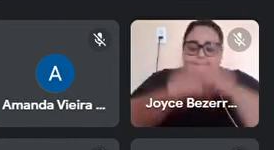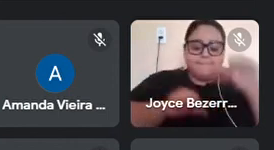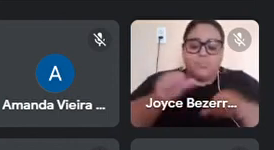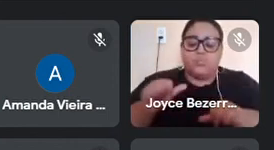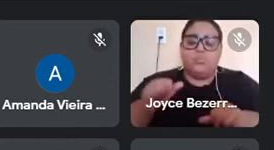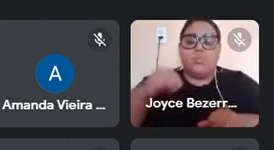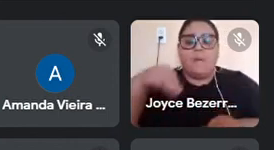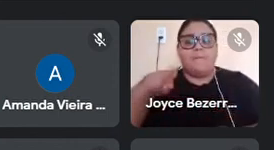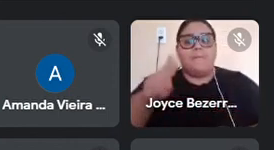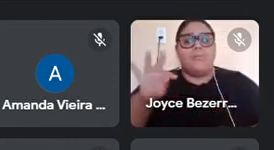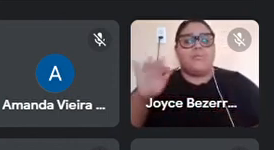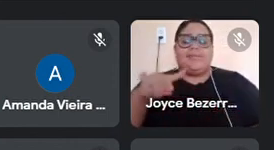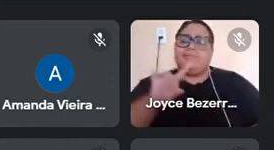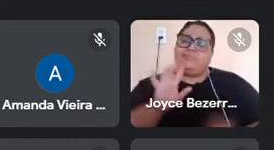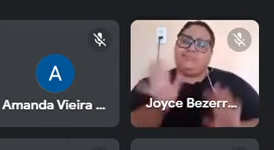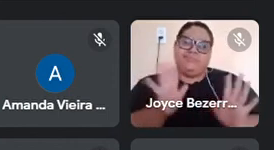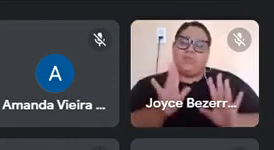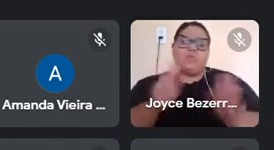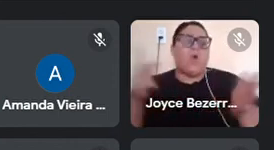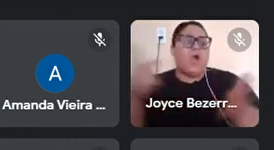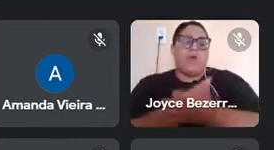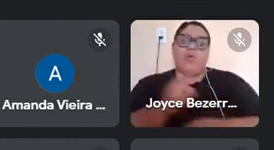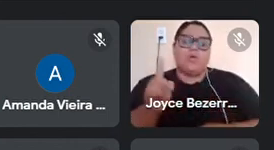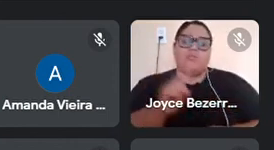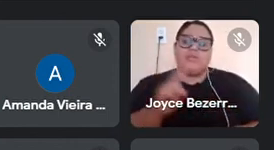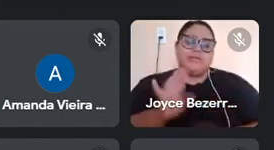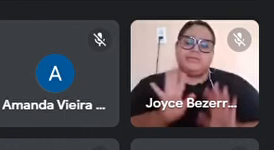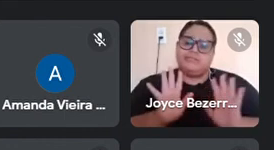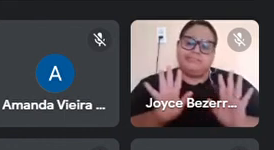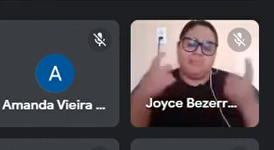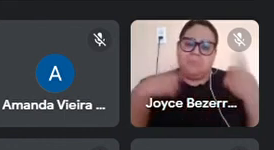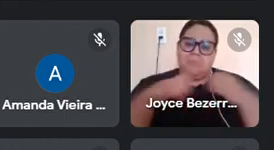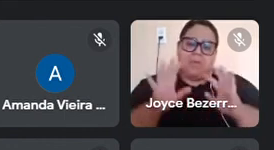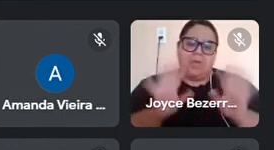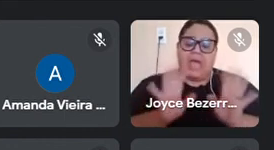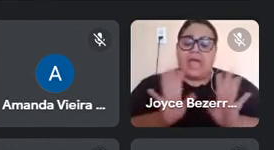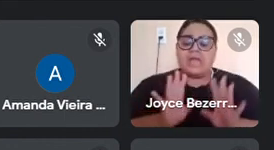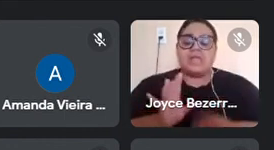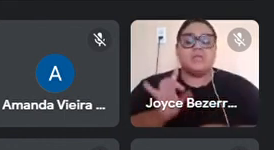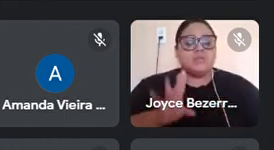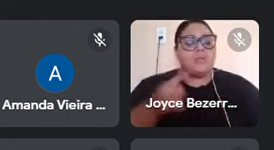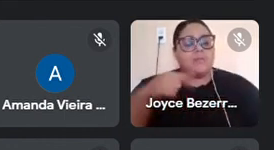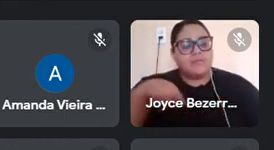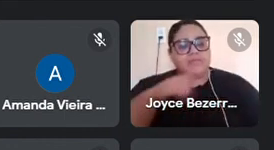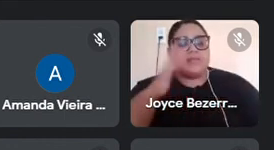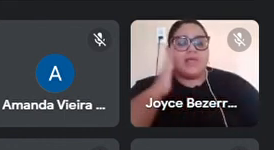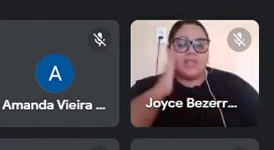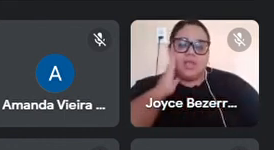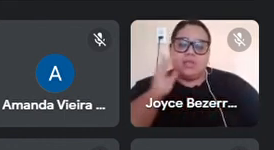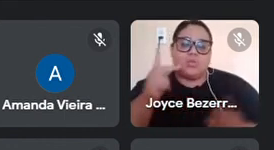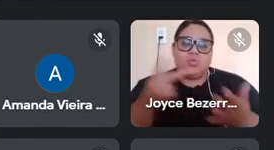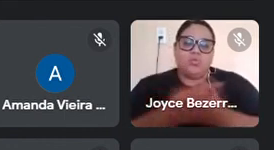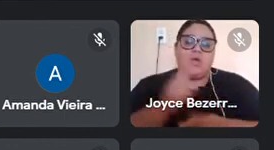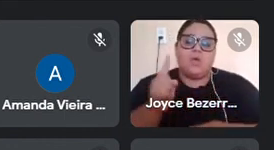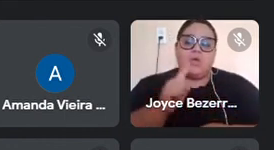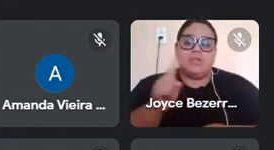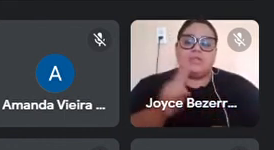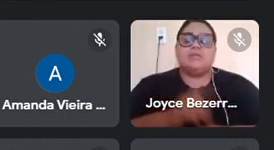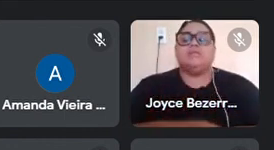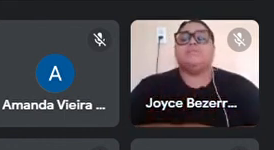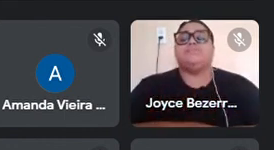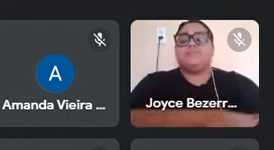Deus, né? Isso não acontece. Isso não acontece, tá? Só para a gente não